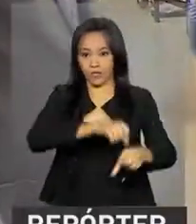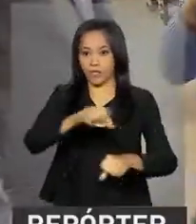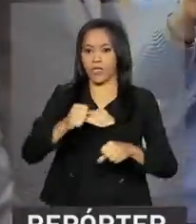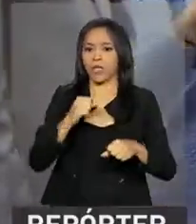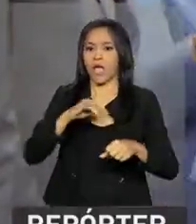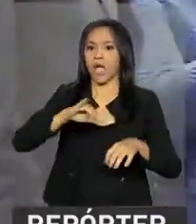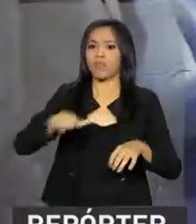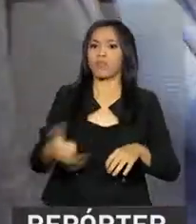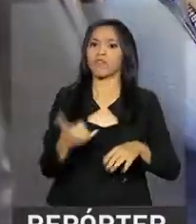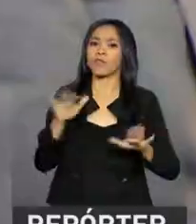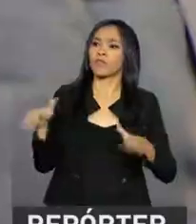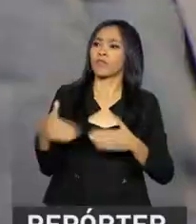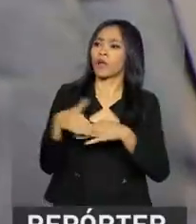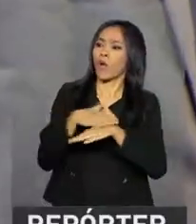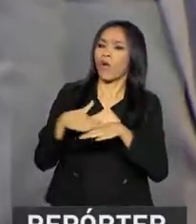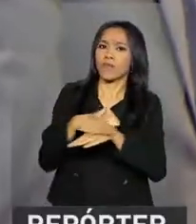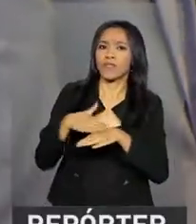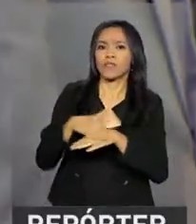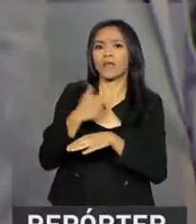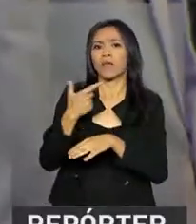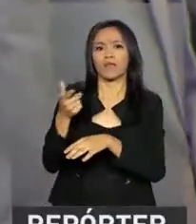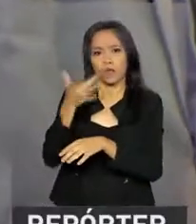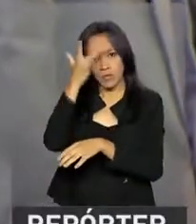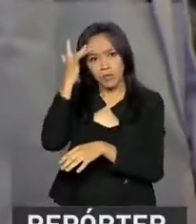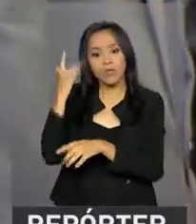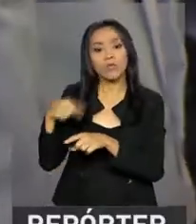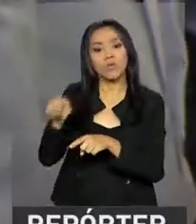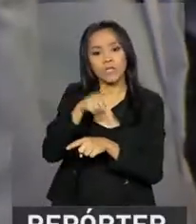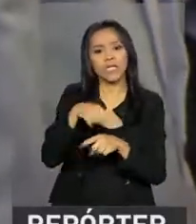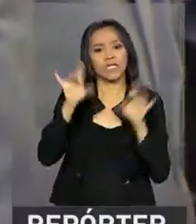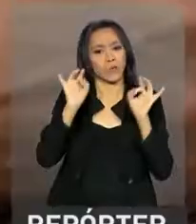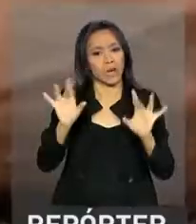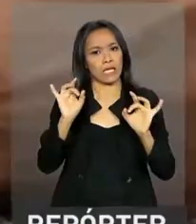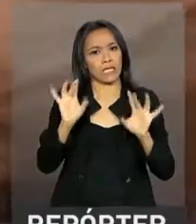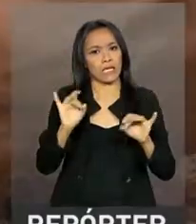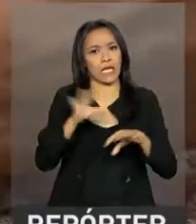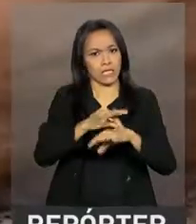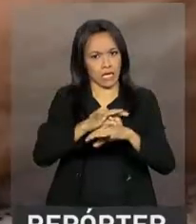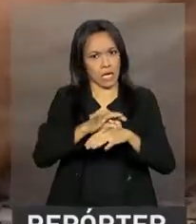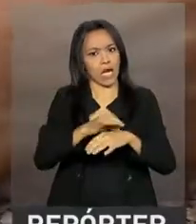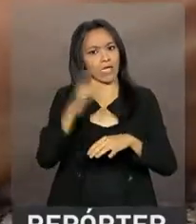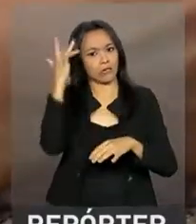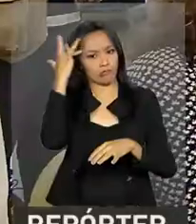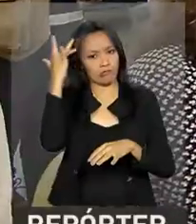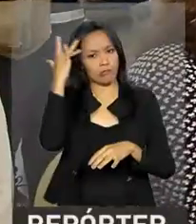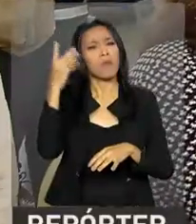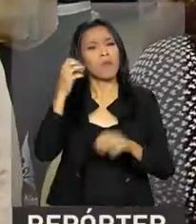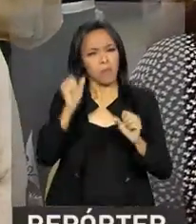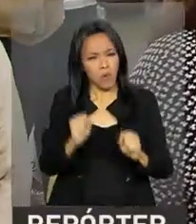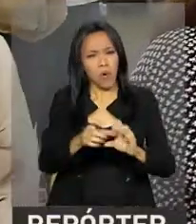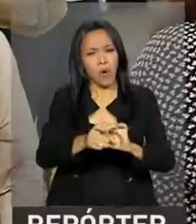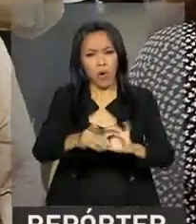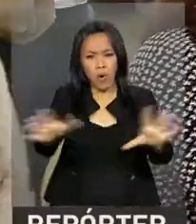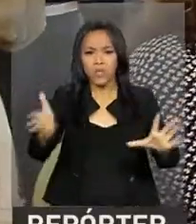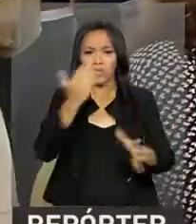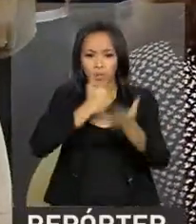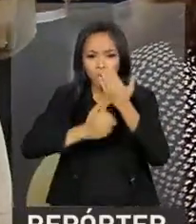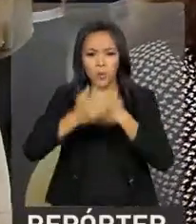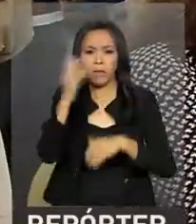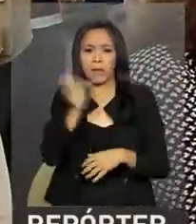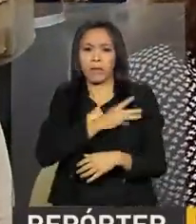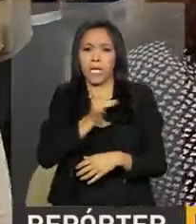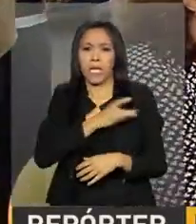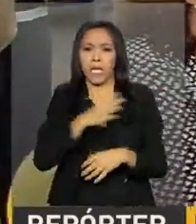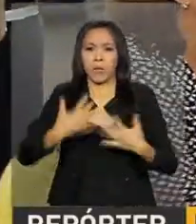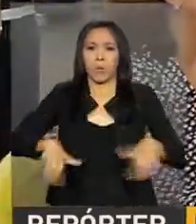com consumidores e garantiu que a carne brasileira é de qualidade e que pode ser consumida sem medo. Vocês podem consumir tranquilo.